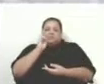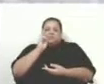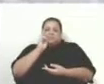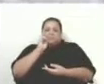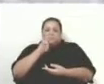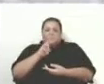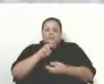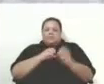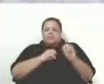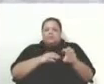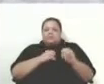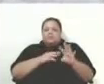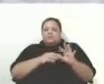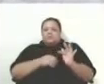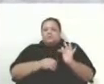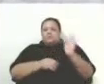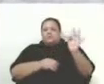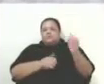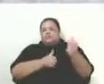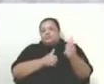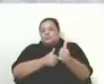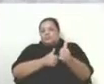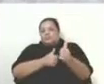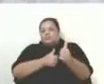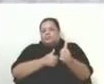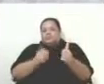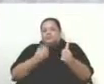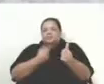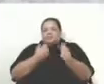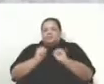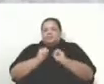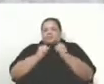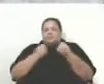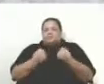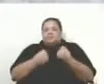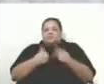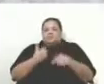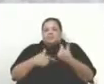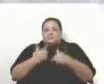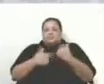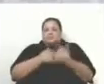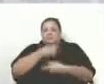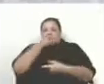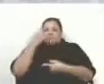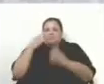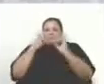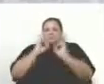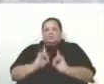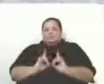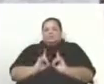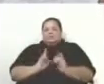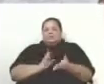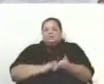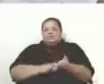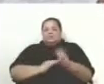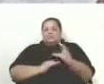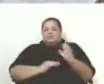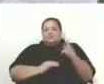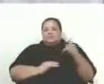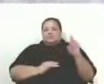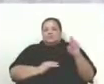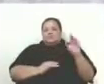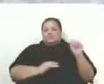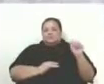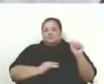muito mais breve daquilo que a gente tanto se dedica a trabalhar com deficiência. Então, parabéns, SEPRA, por caminhar tão